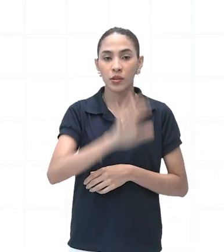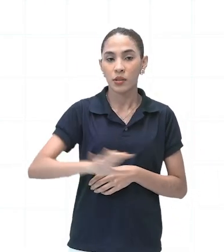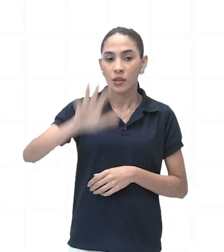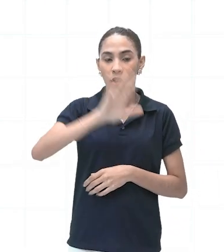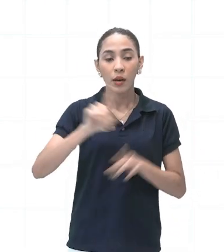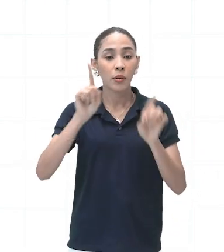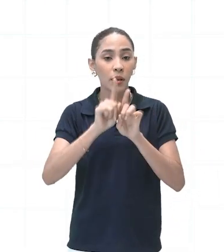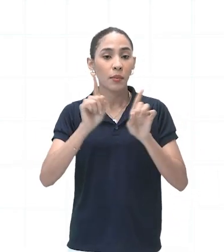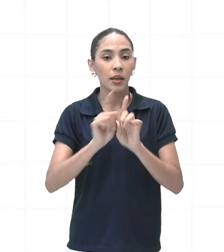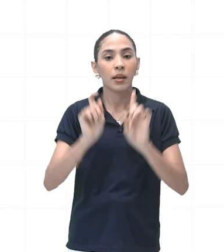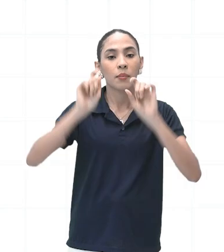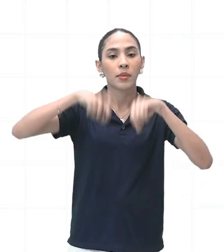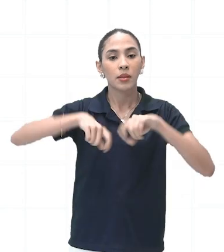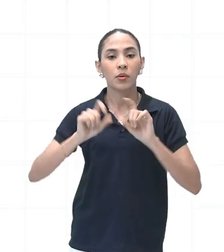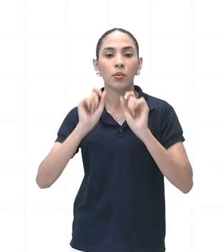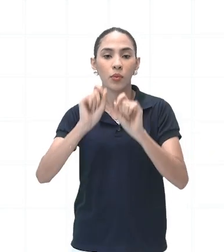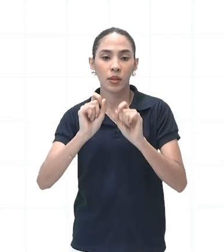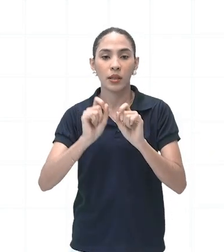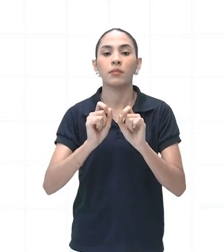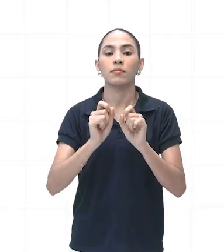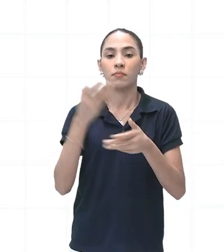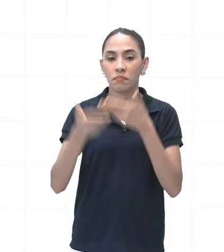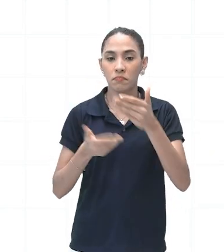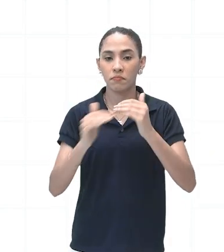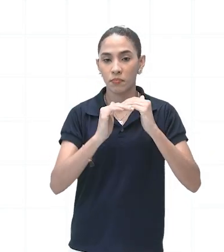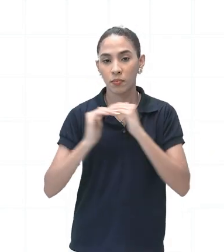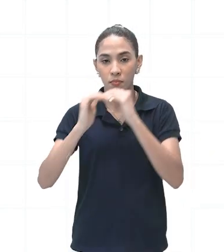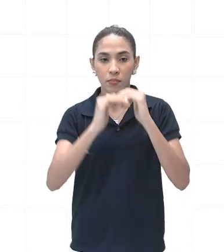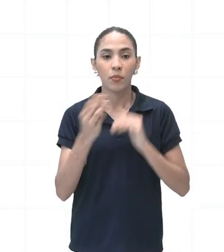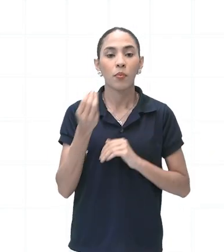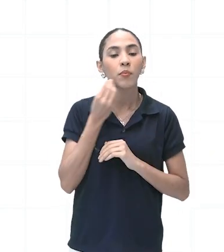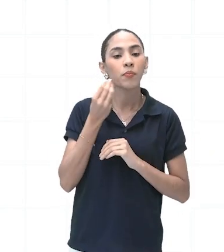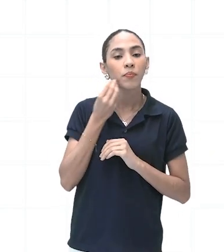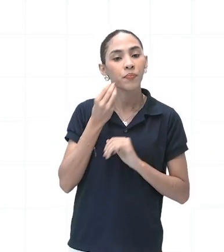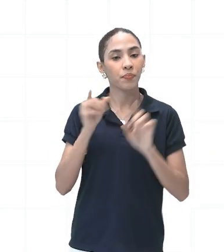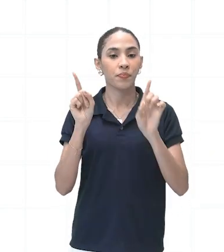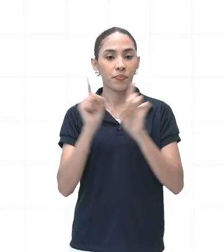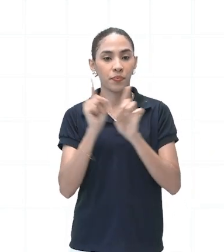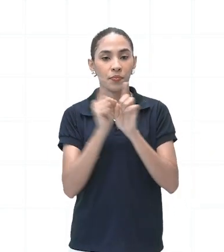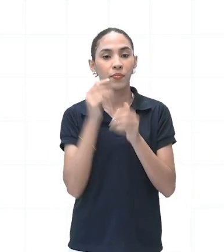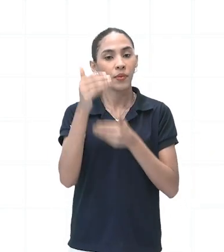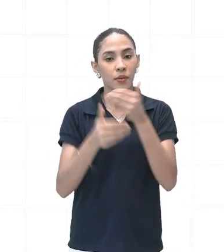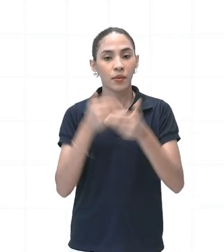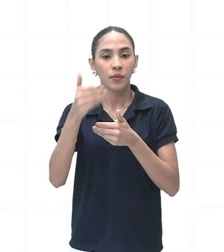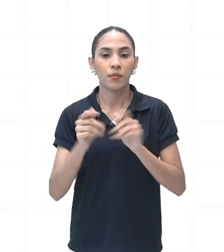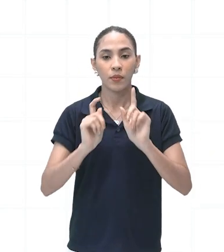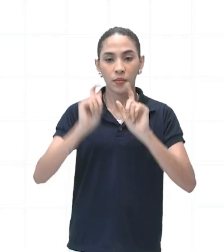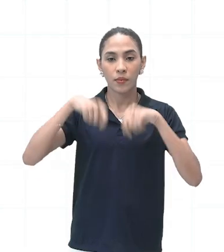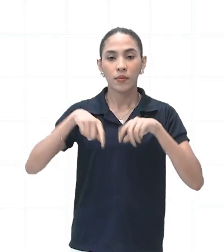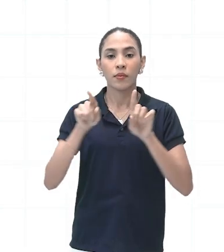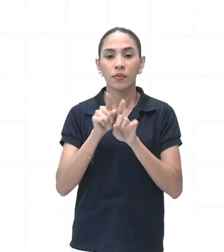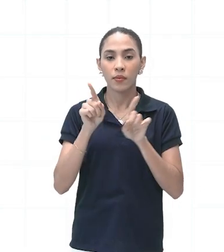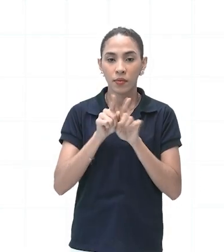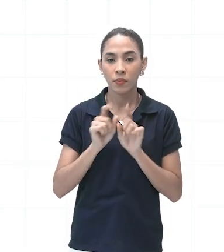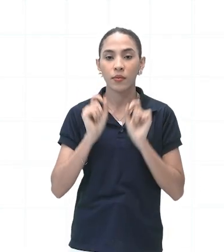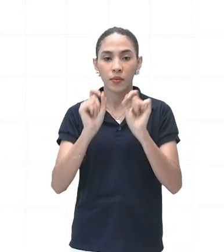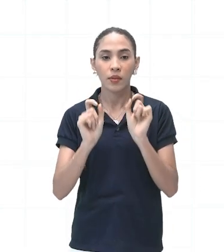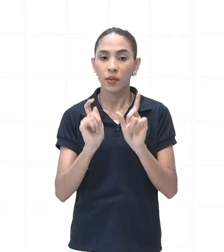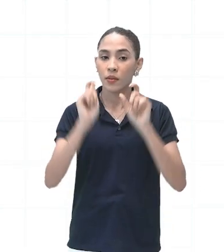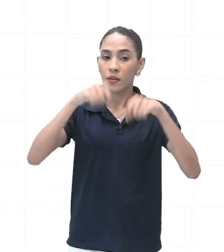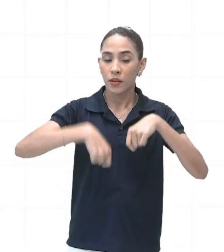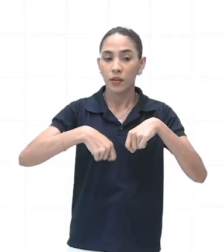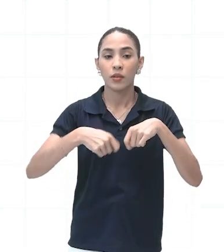geral e capacitá-la em condições de iguais oportunidades, desenvolver as suas aptidões,